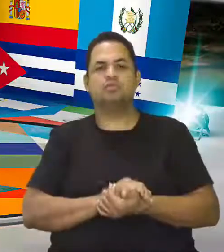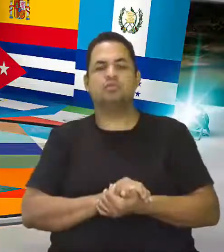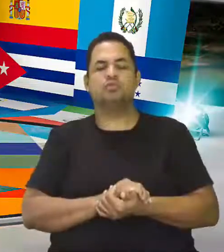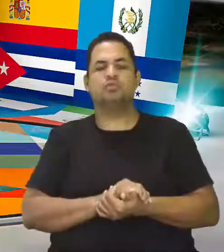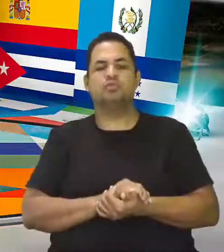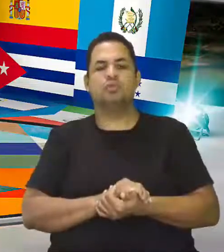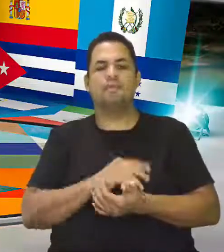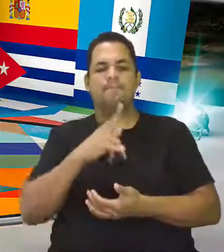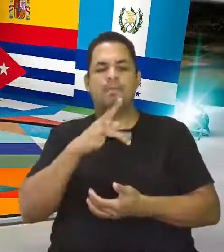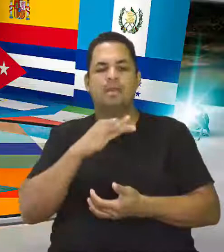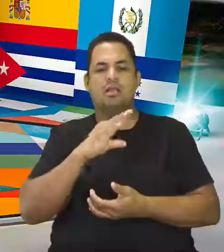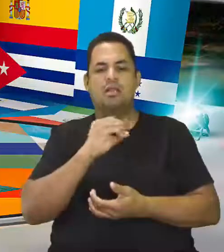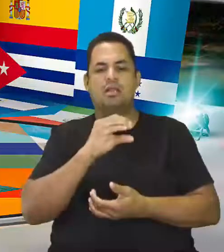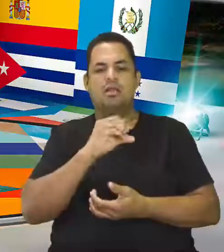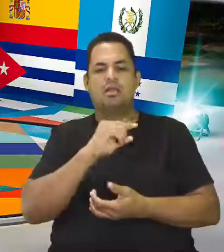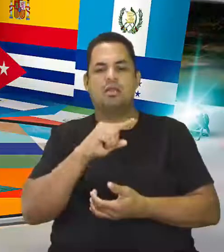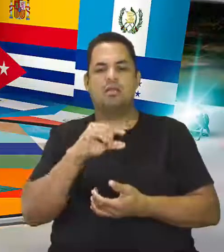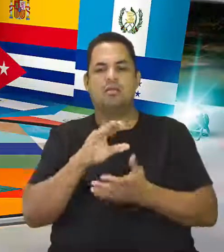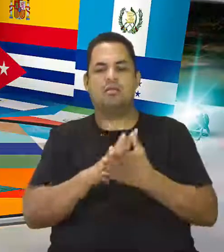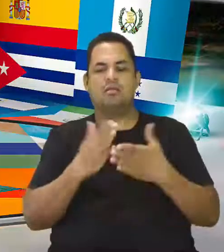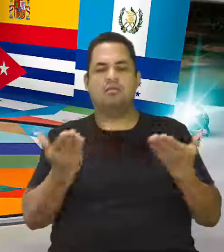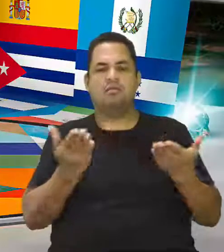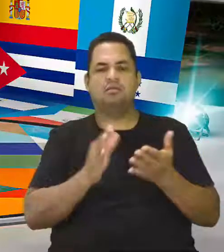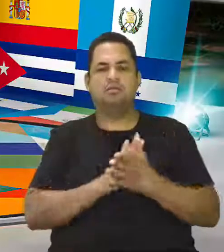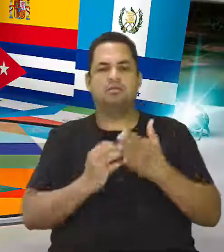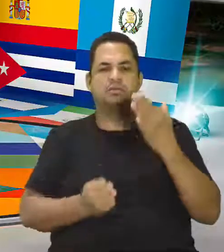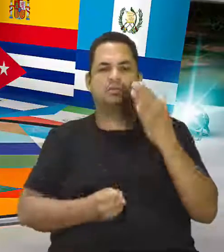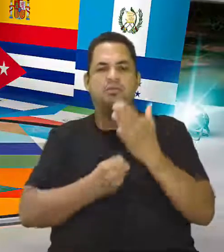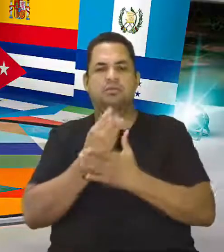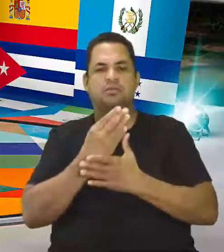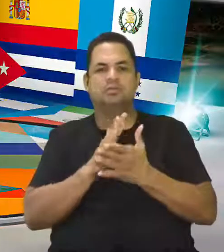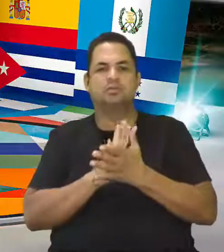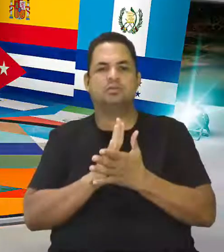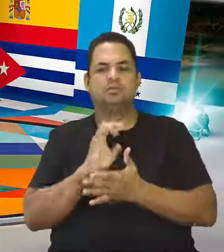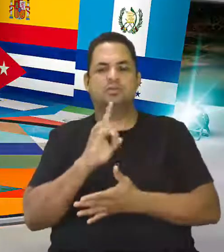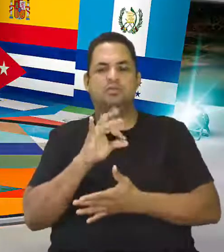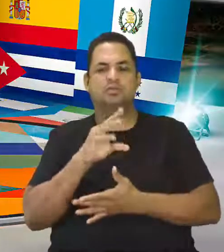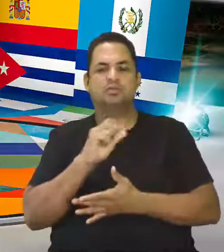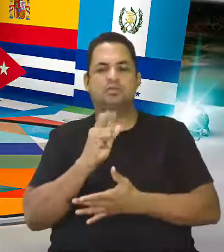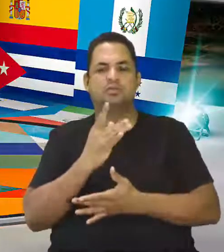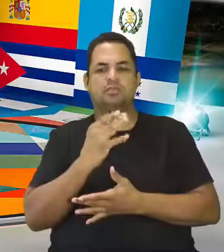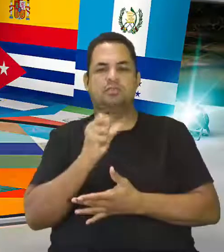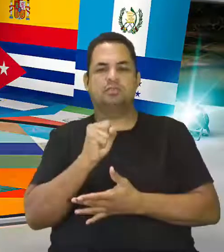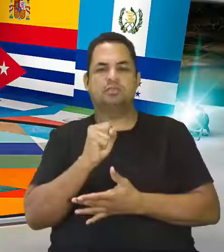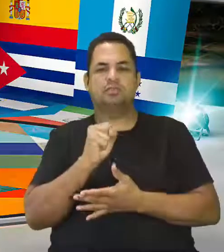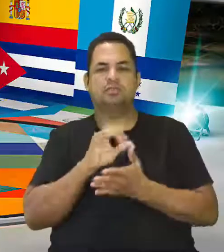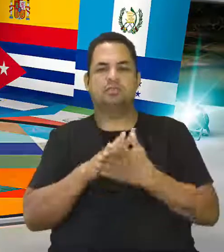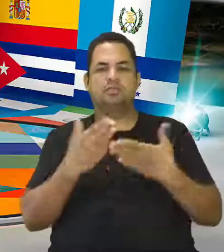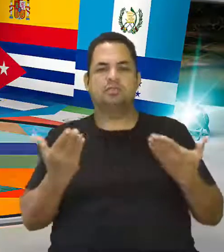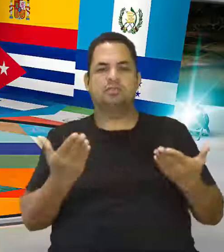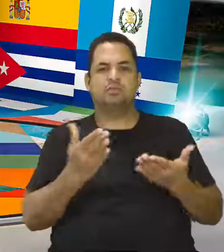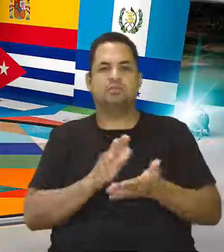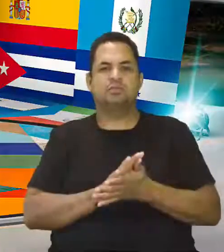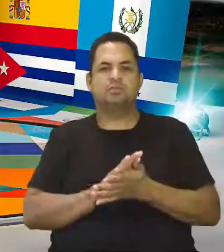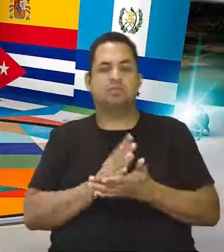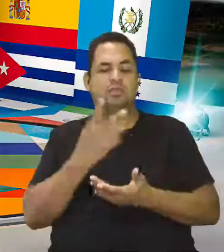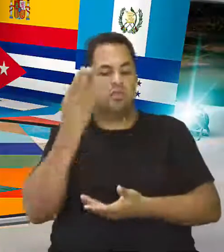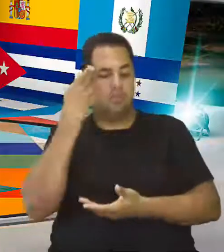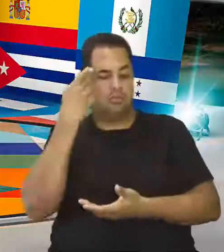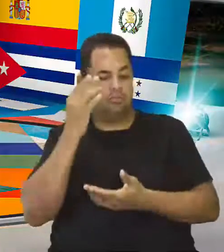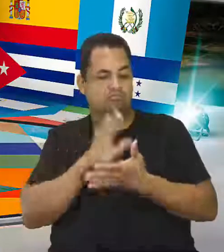eles fazem essa mistura, aí que surgem as bruxinhas bolivianas. Então, assim, é muito comum você andar